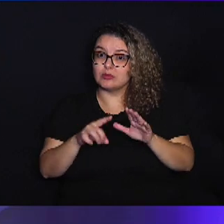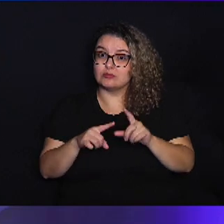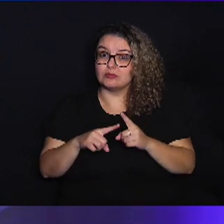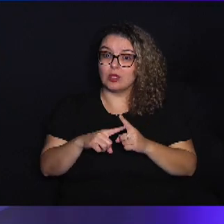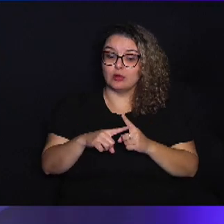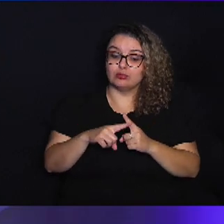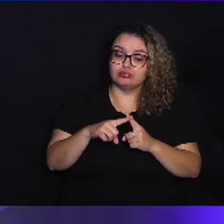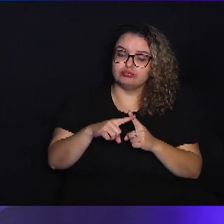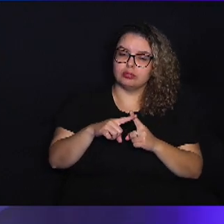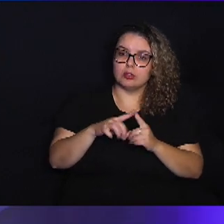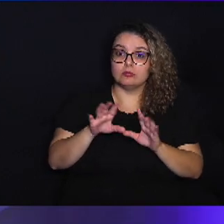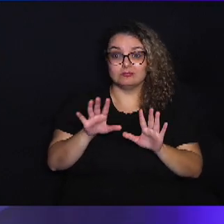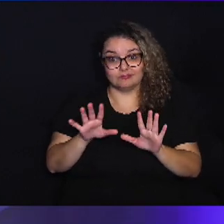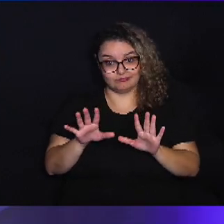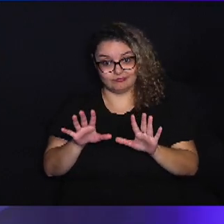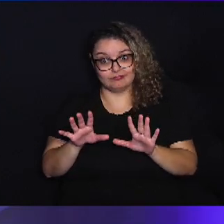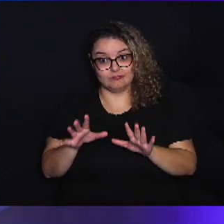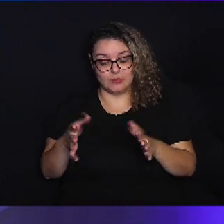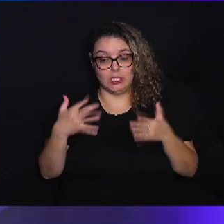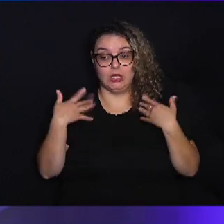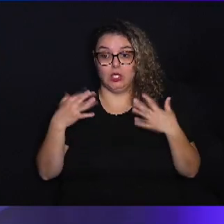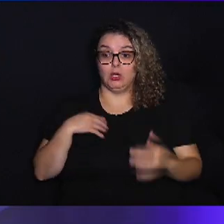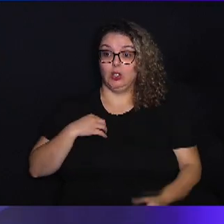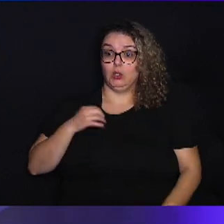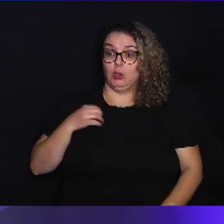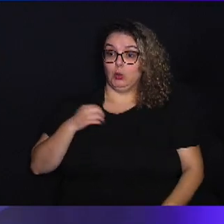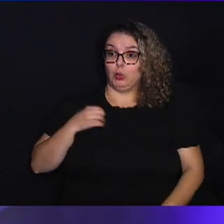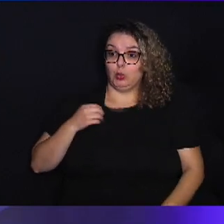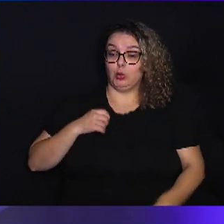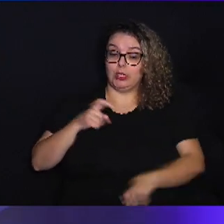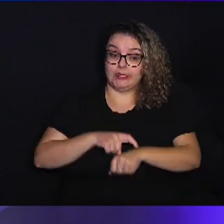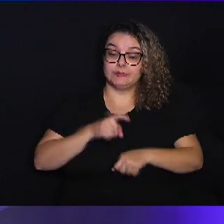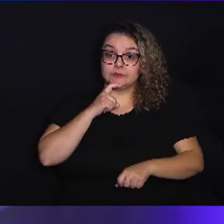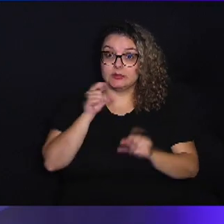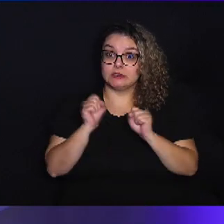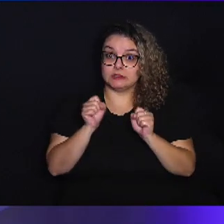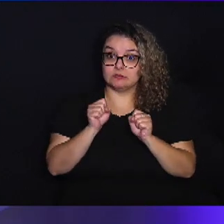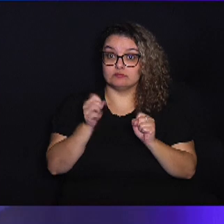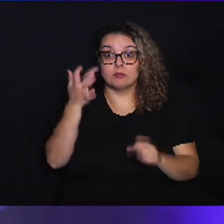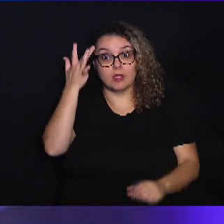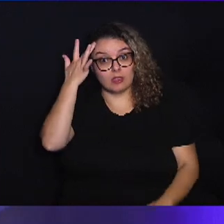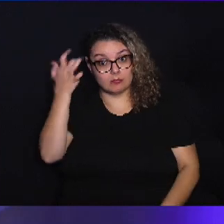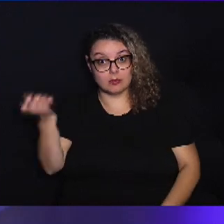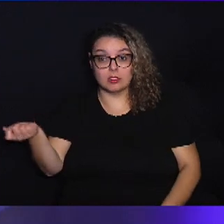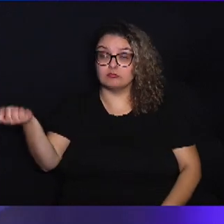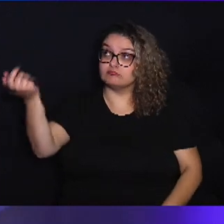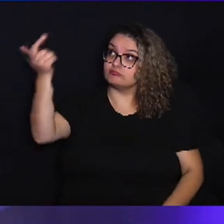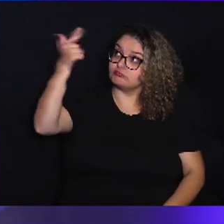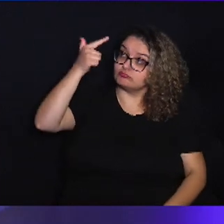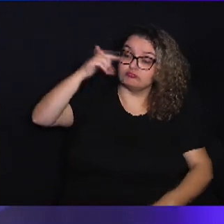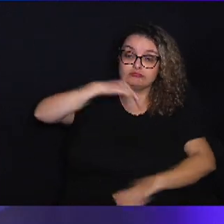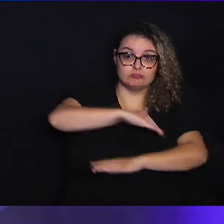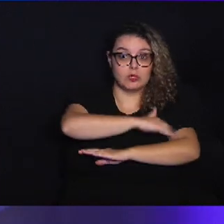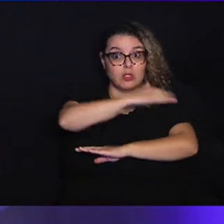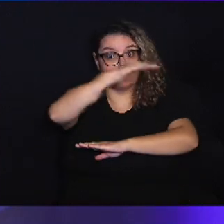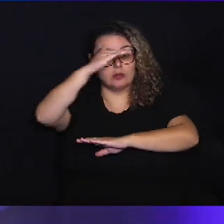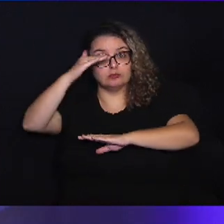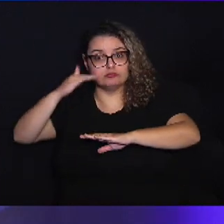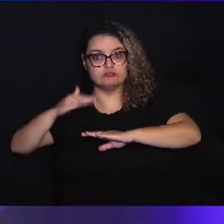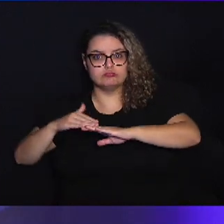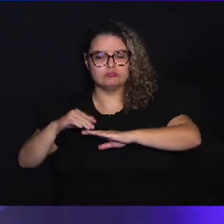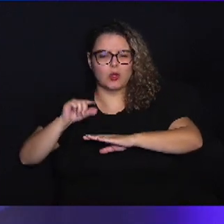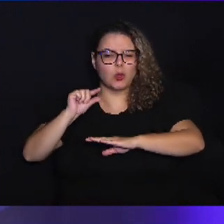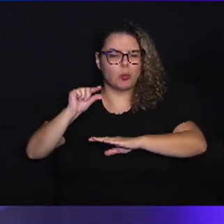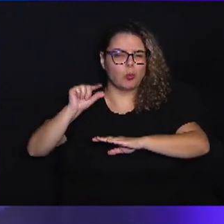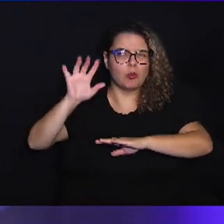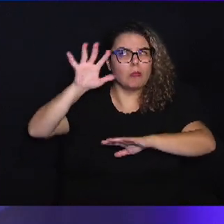tanto, mas mesmo assim faz calor para este inverno, né? Amanhã o sol aparece durante todo o dia, com